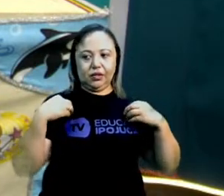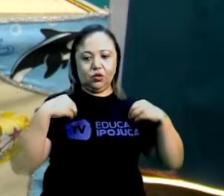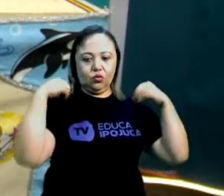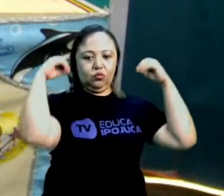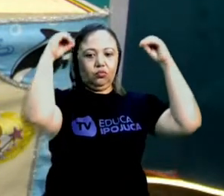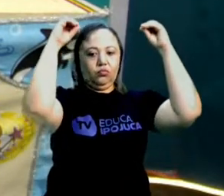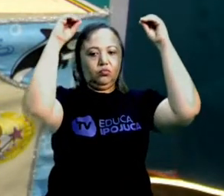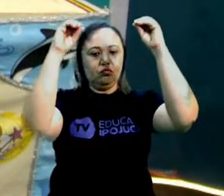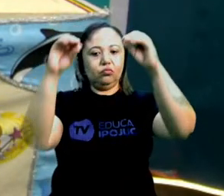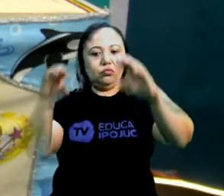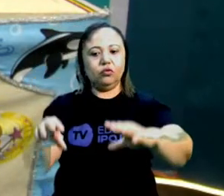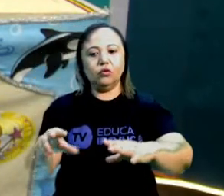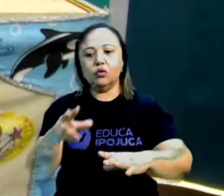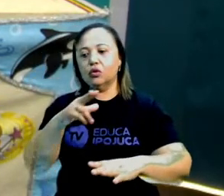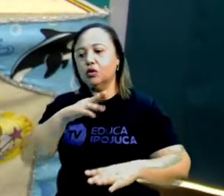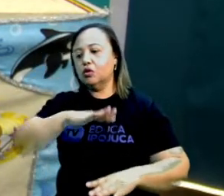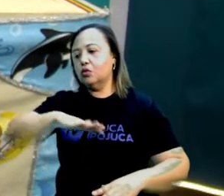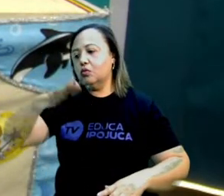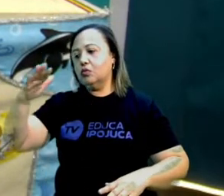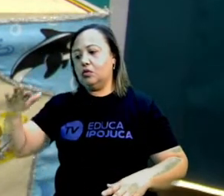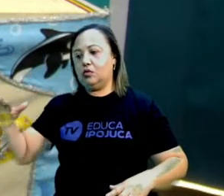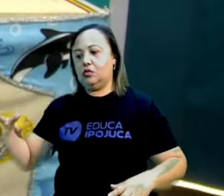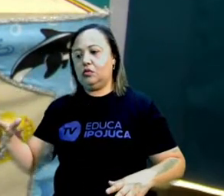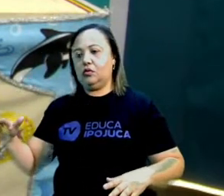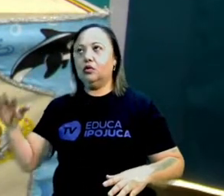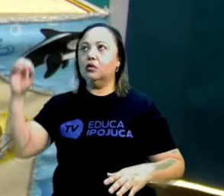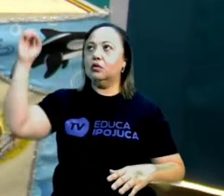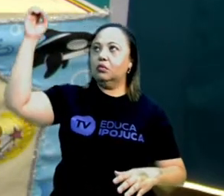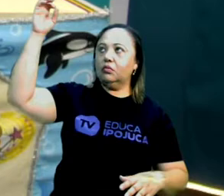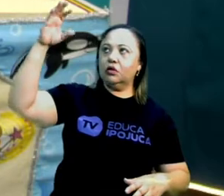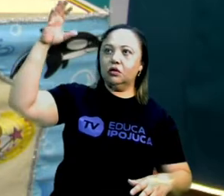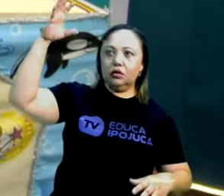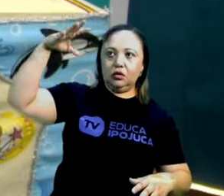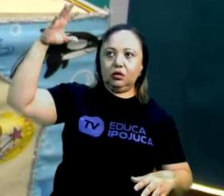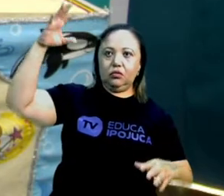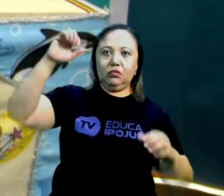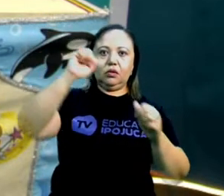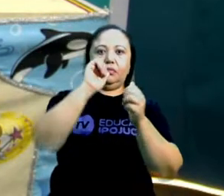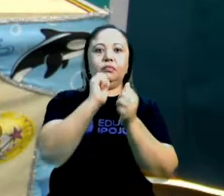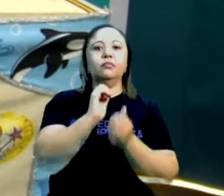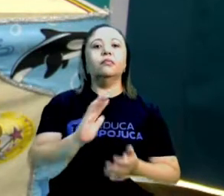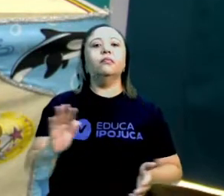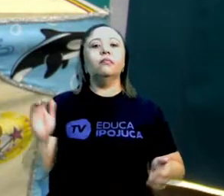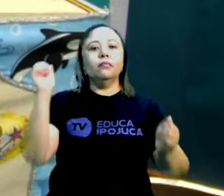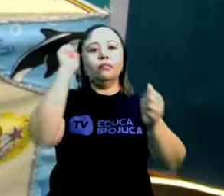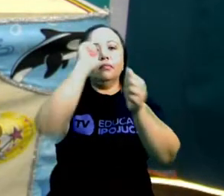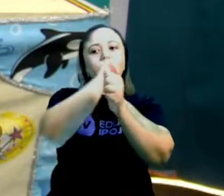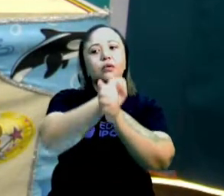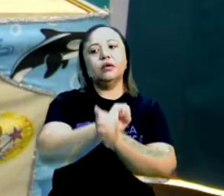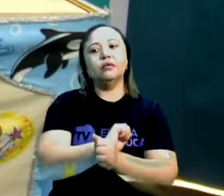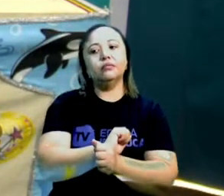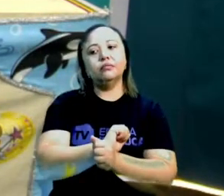essa tempestade vai acabar. Só que os marinheiros ficaram